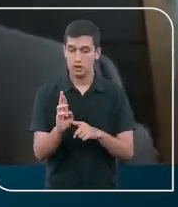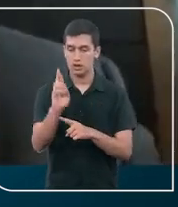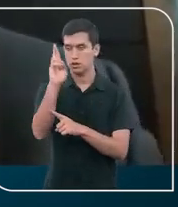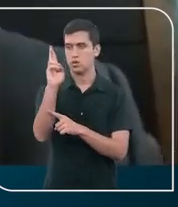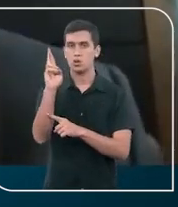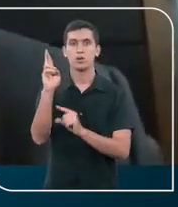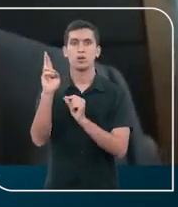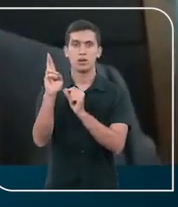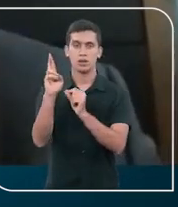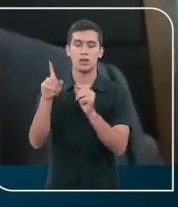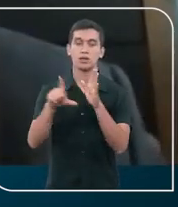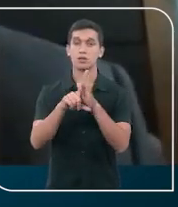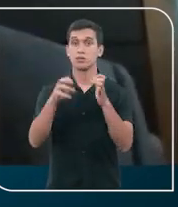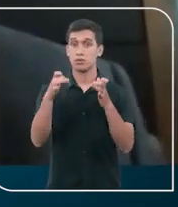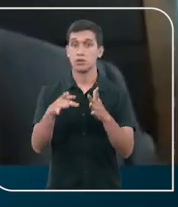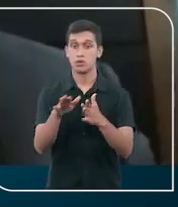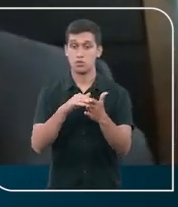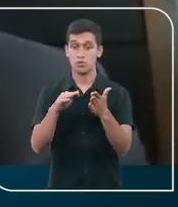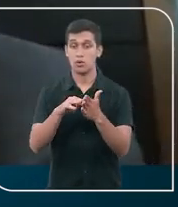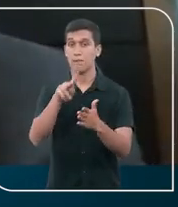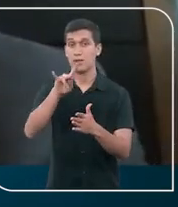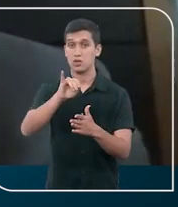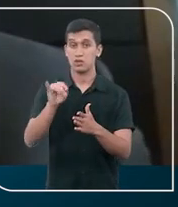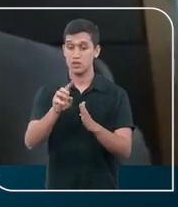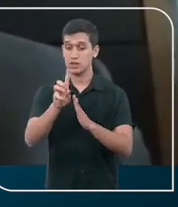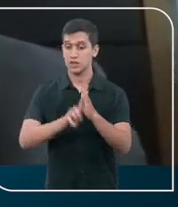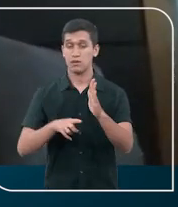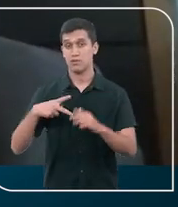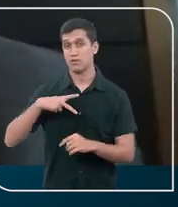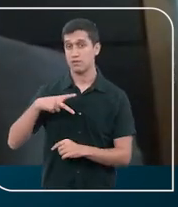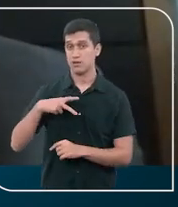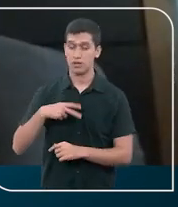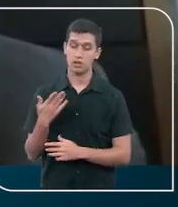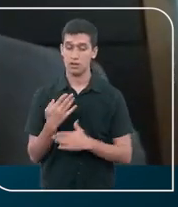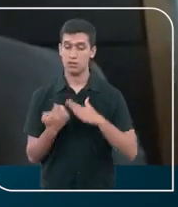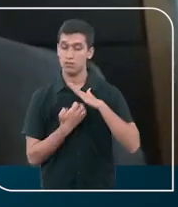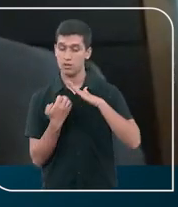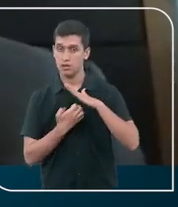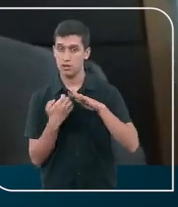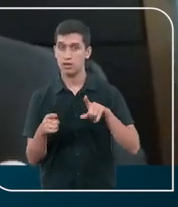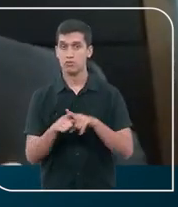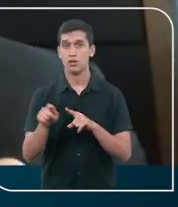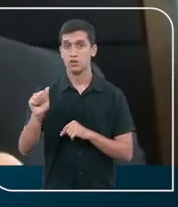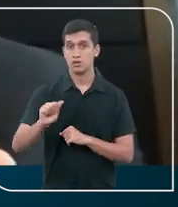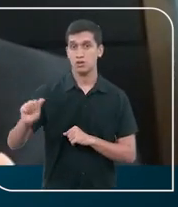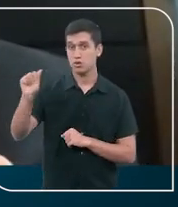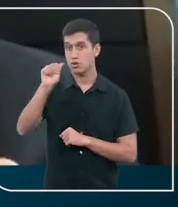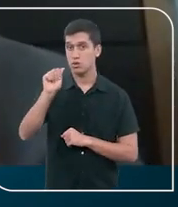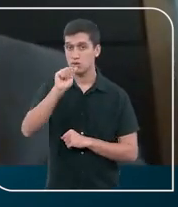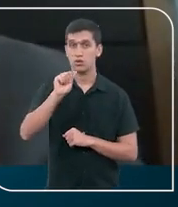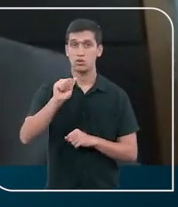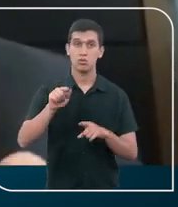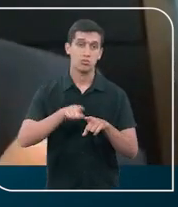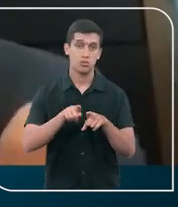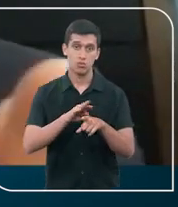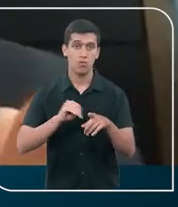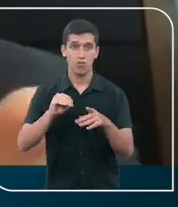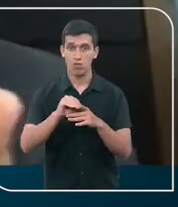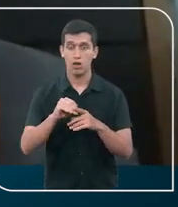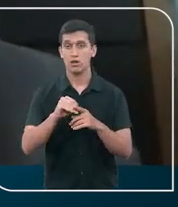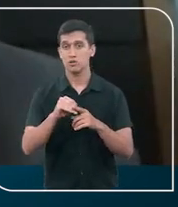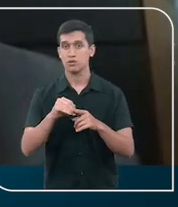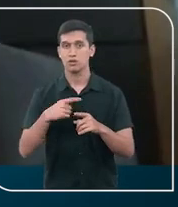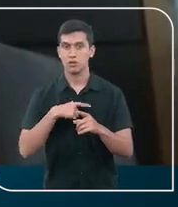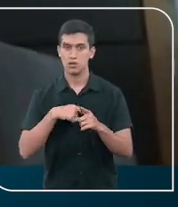lá, são pessoas jurídicas de direito privado, as empresas, as associações, as fundações, mais recentemente